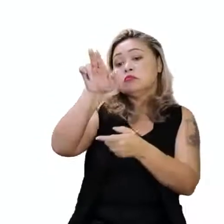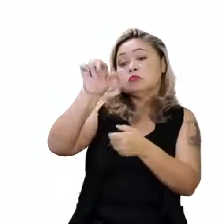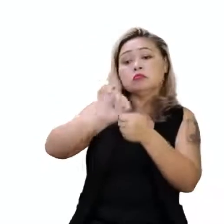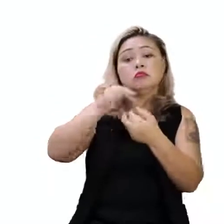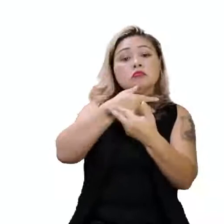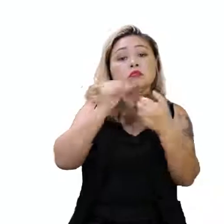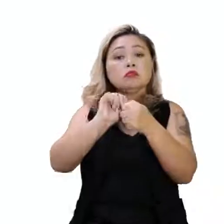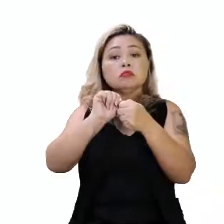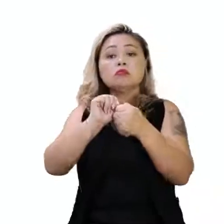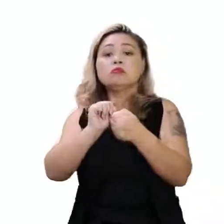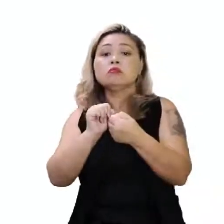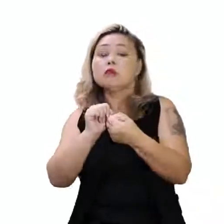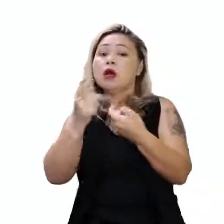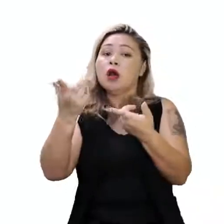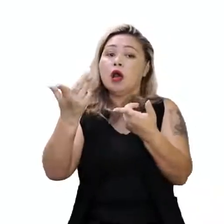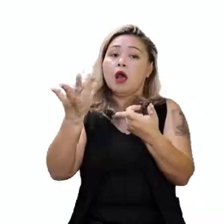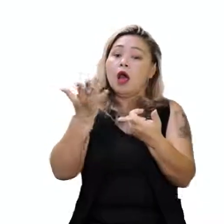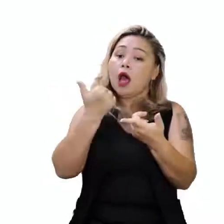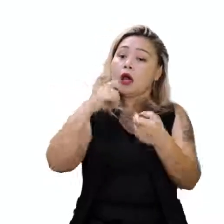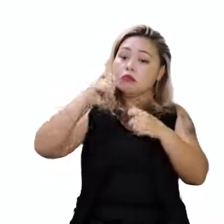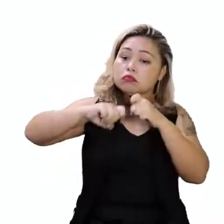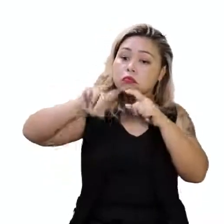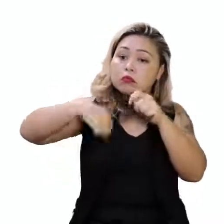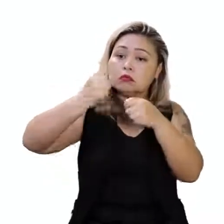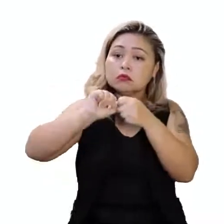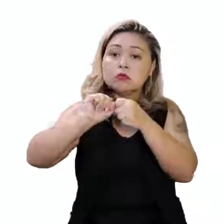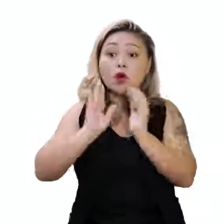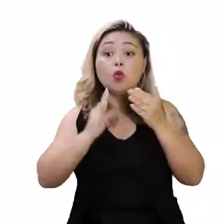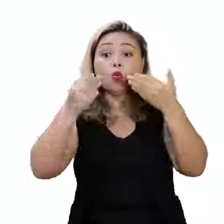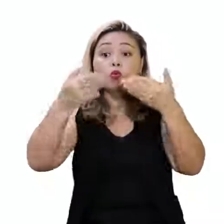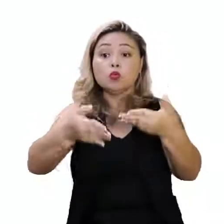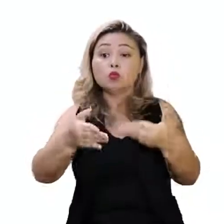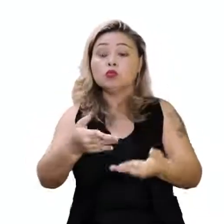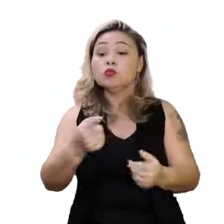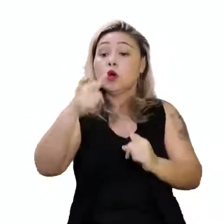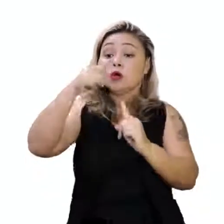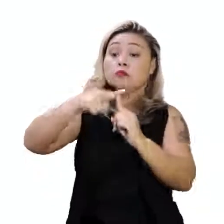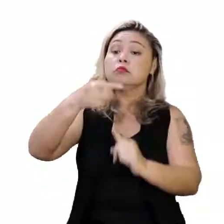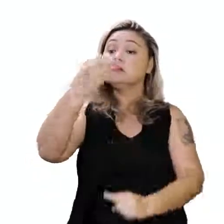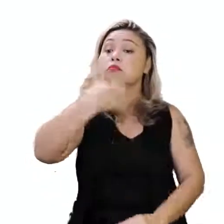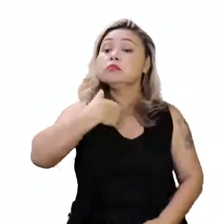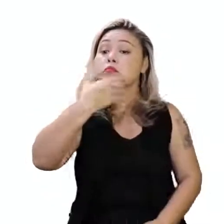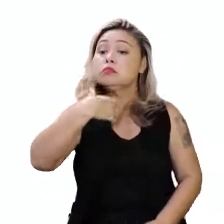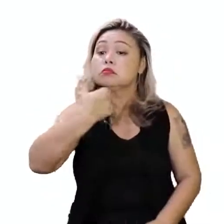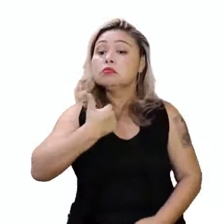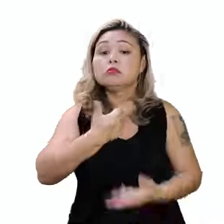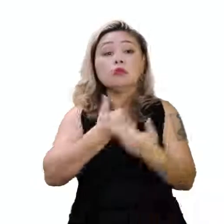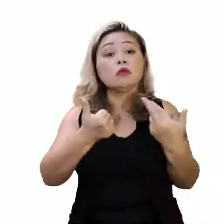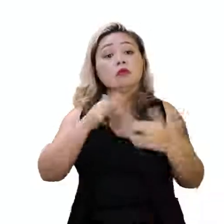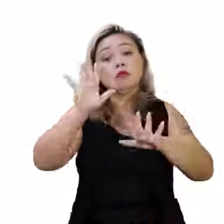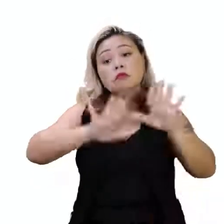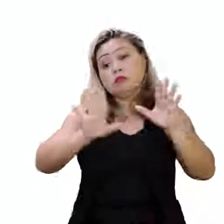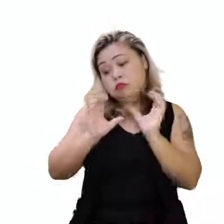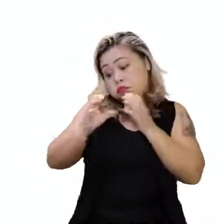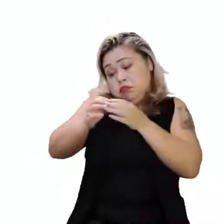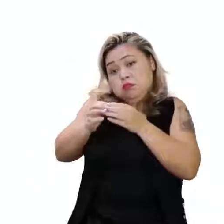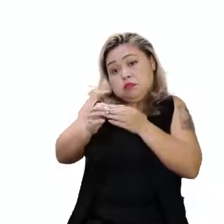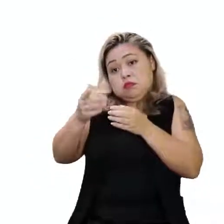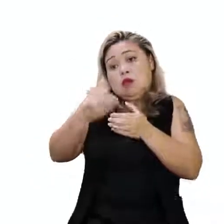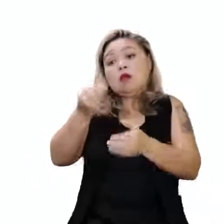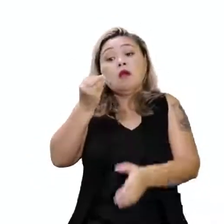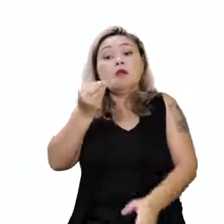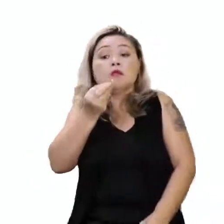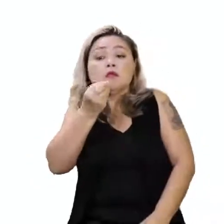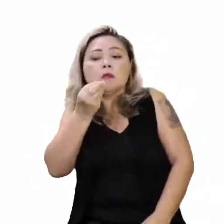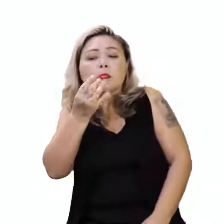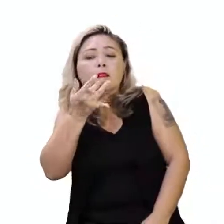alimentam-se e reproduzem utilizando um só tipo de fruta. Ok, mas se alguns membros dessa espécie